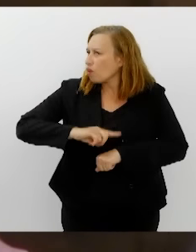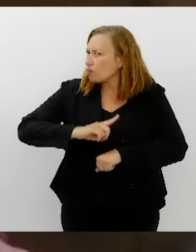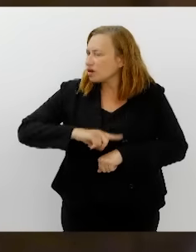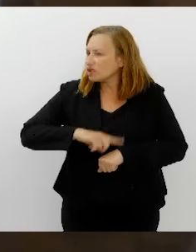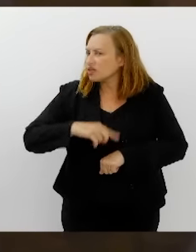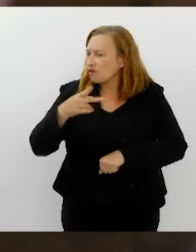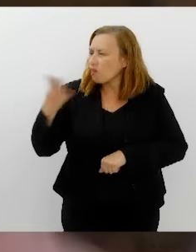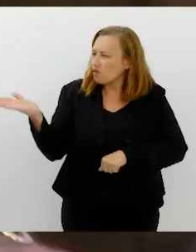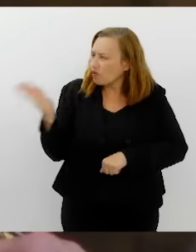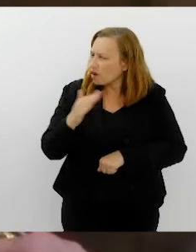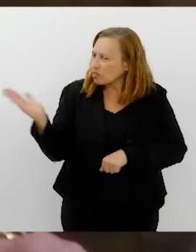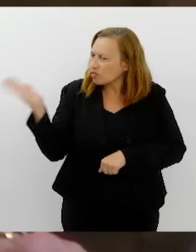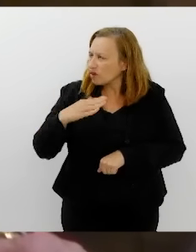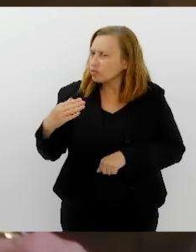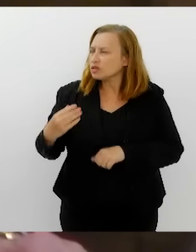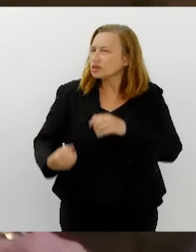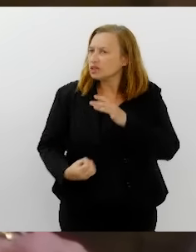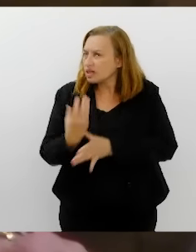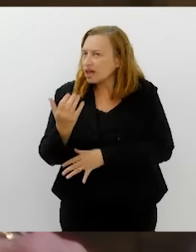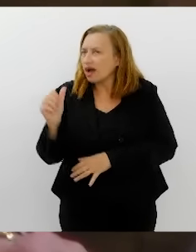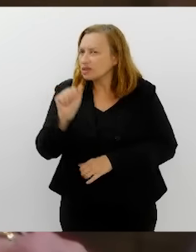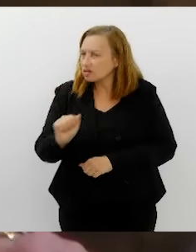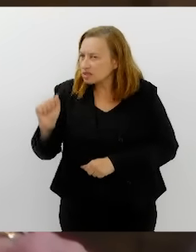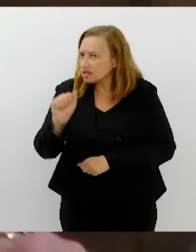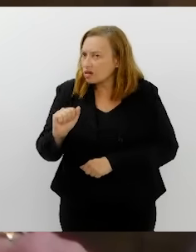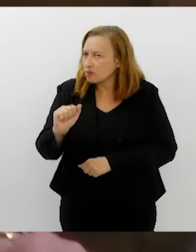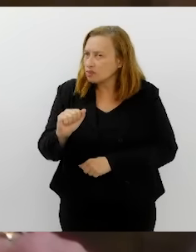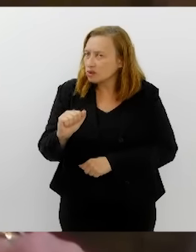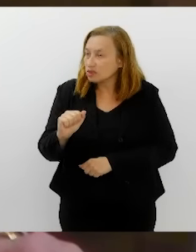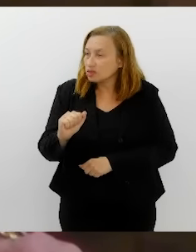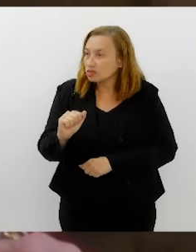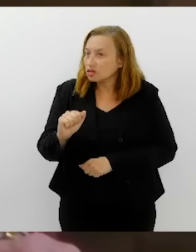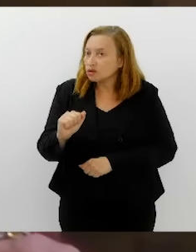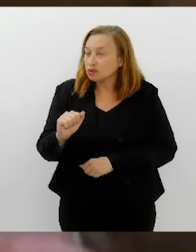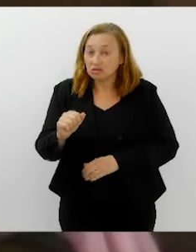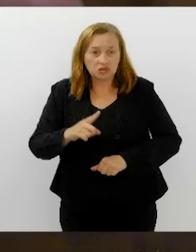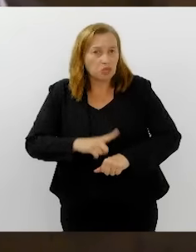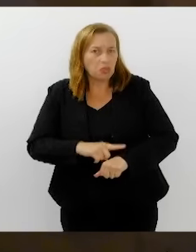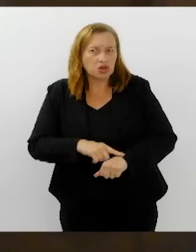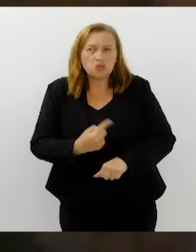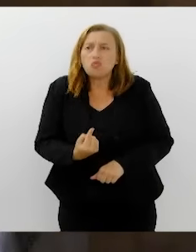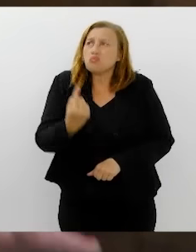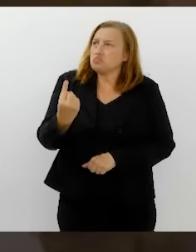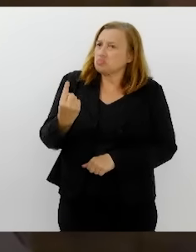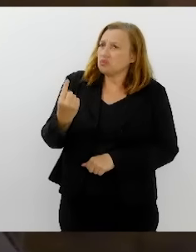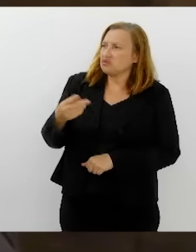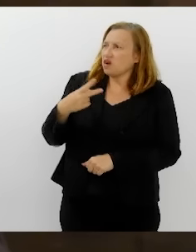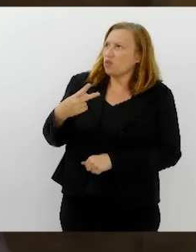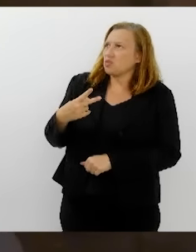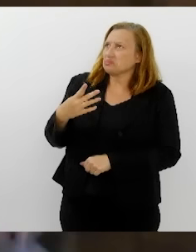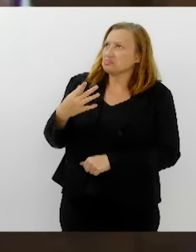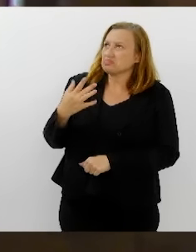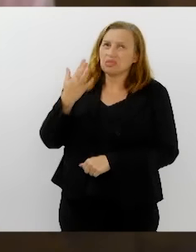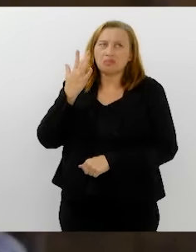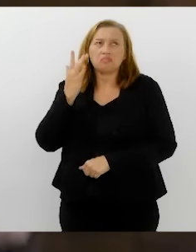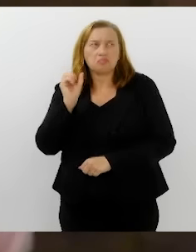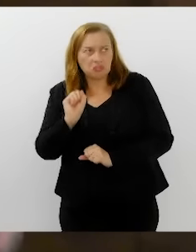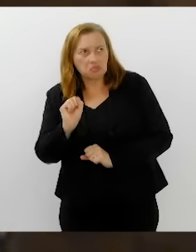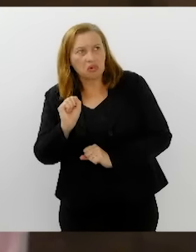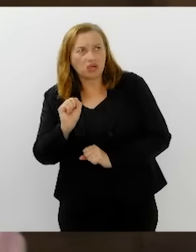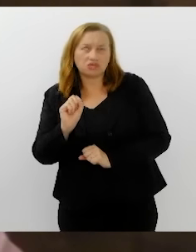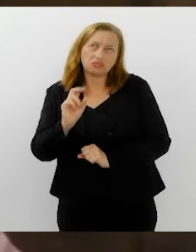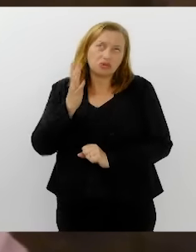vamos fundar essa associação, nesse momento não teve um que disse talvez. Todos levados